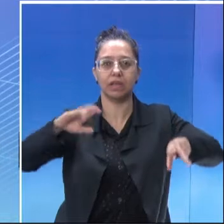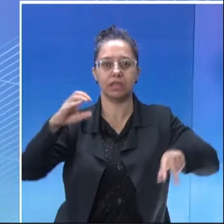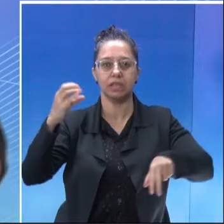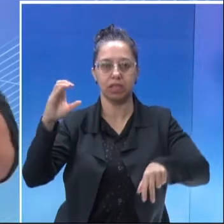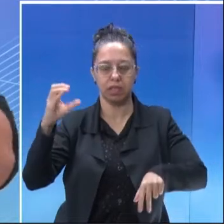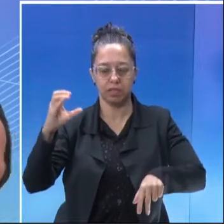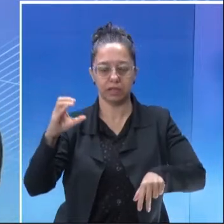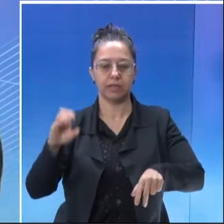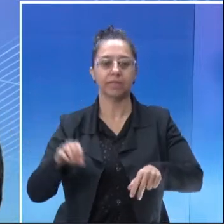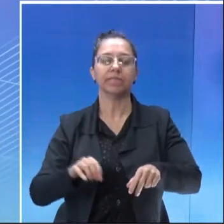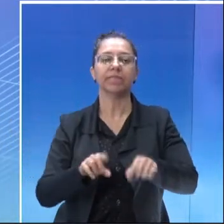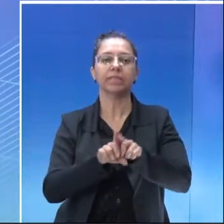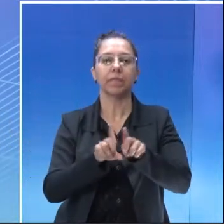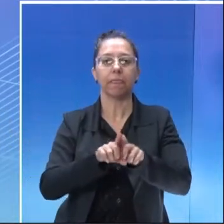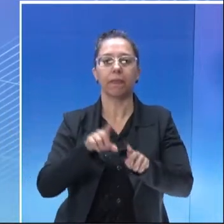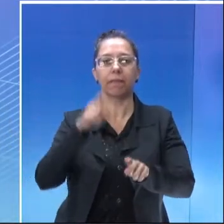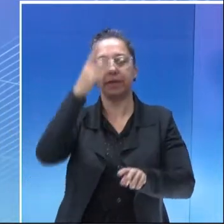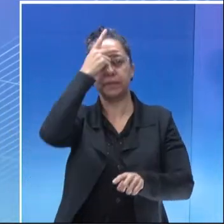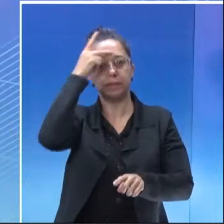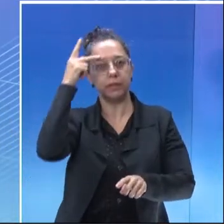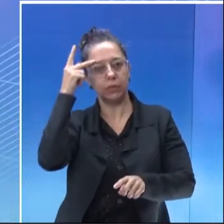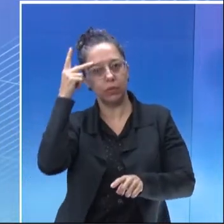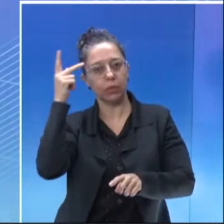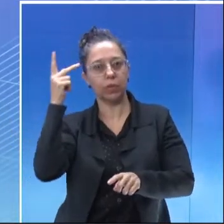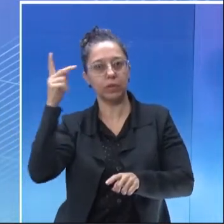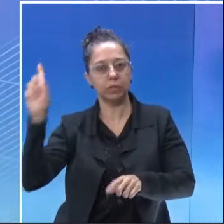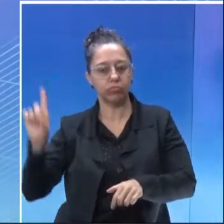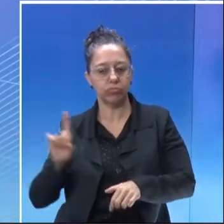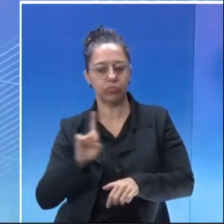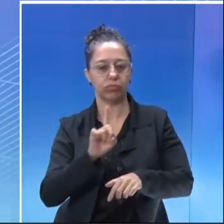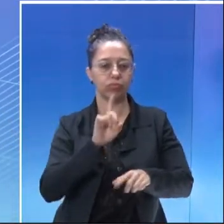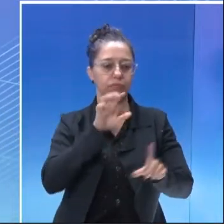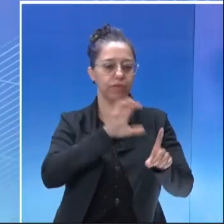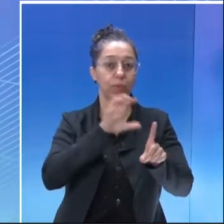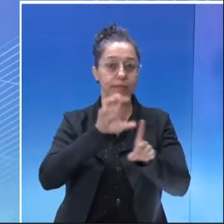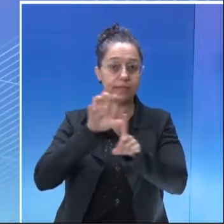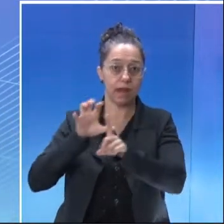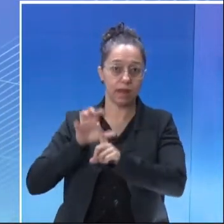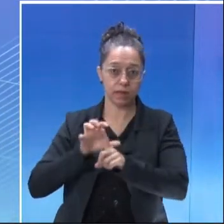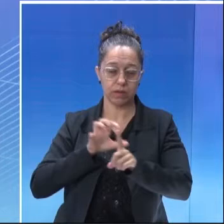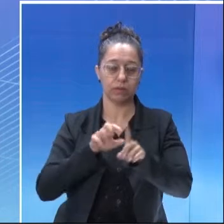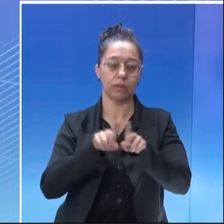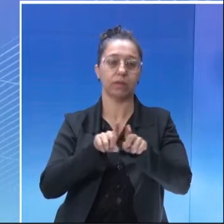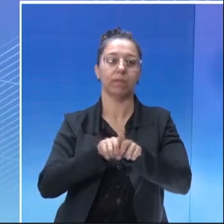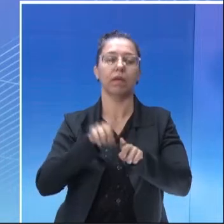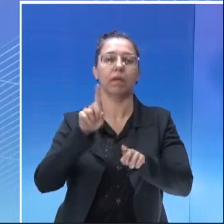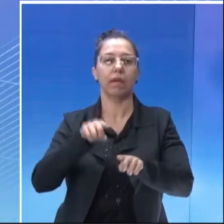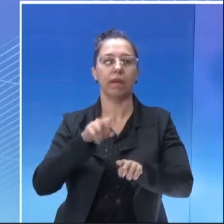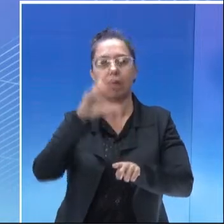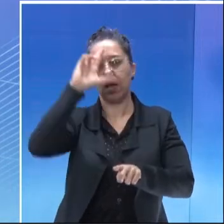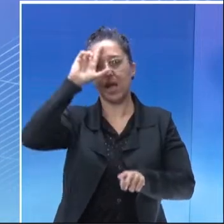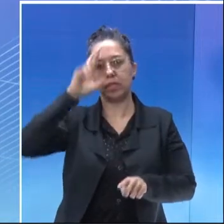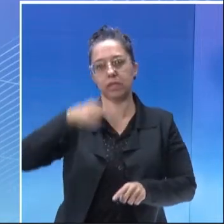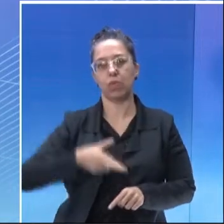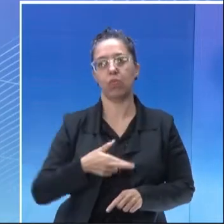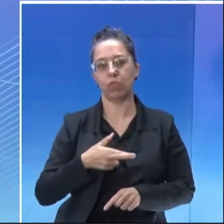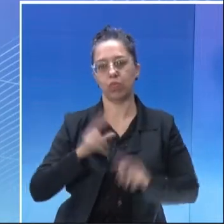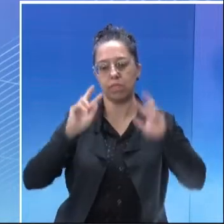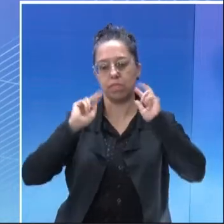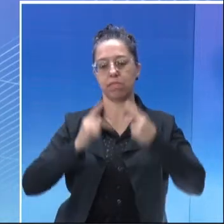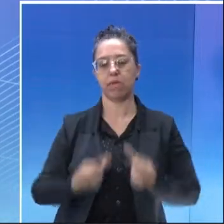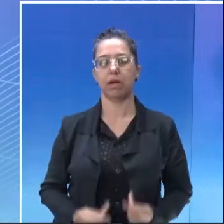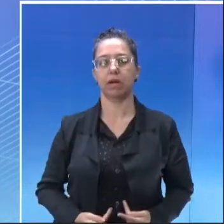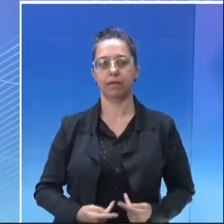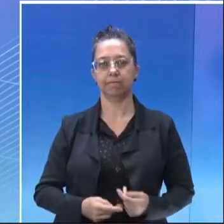racional, e os pensadores desse período vão ser bastante racionalistas ou empiristas, mas tudo baseado na razão